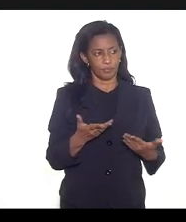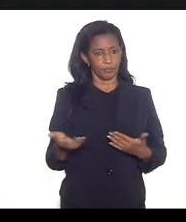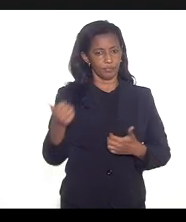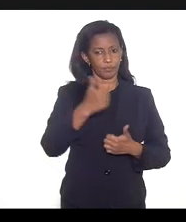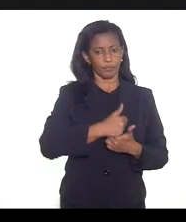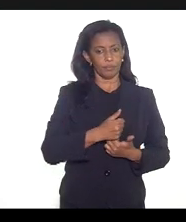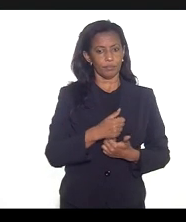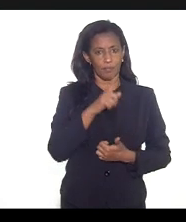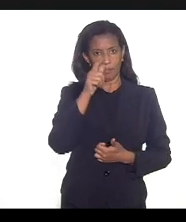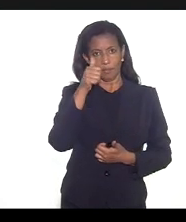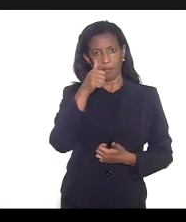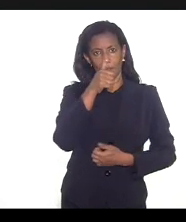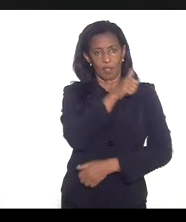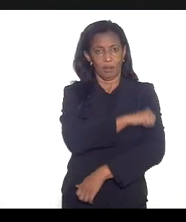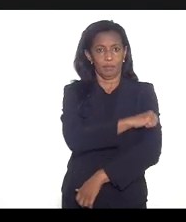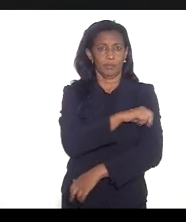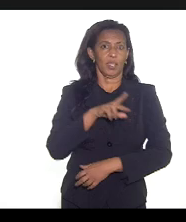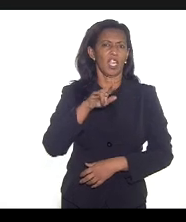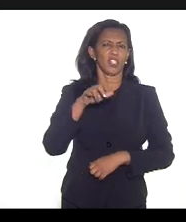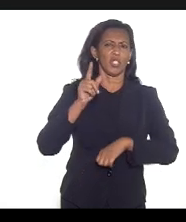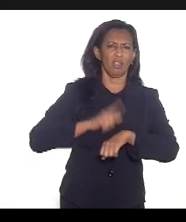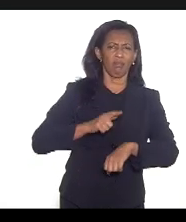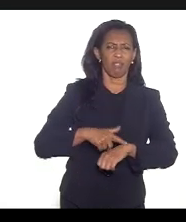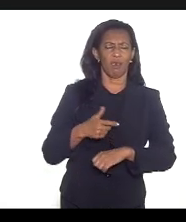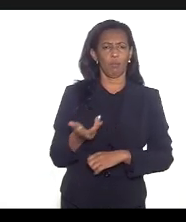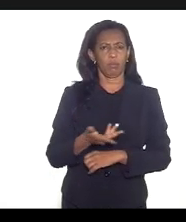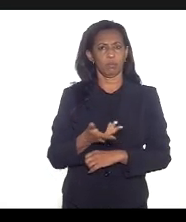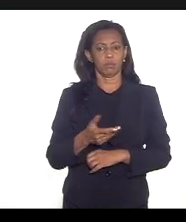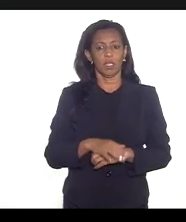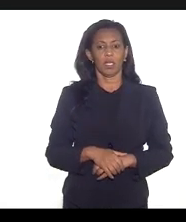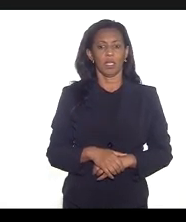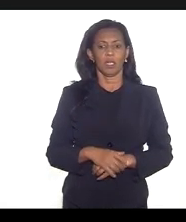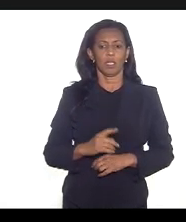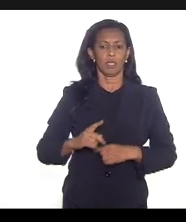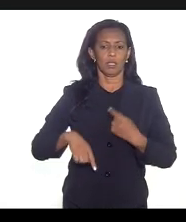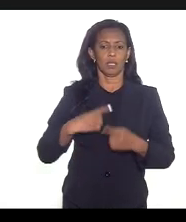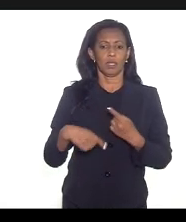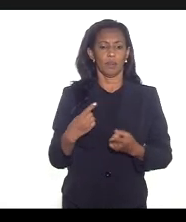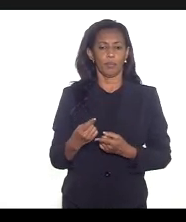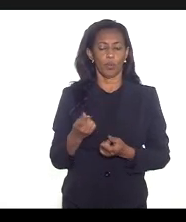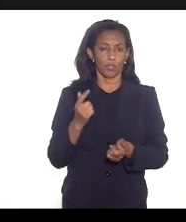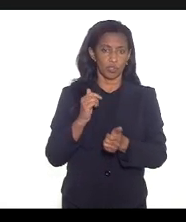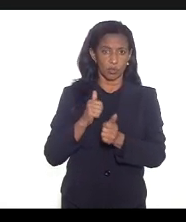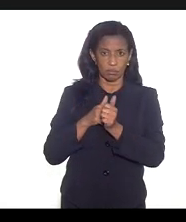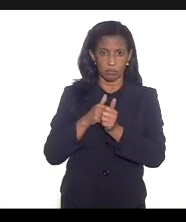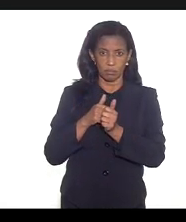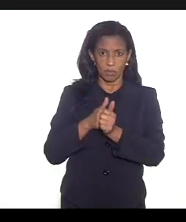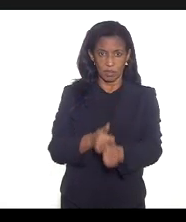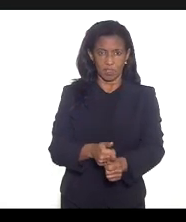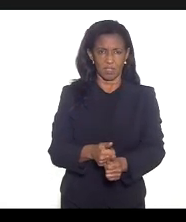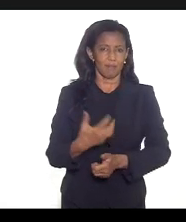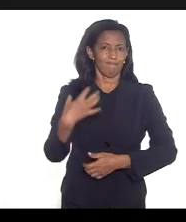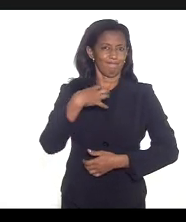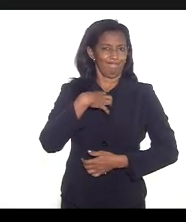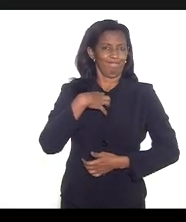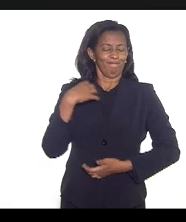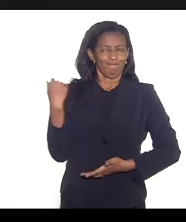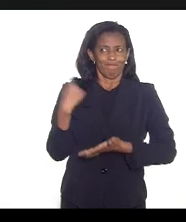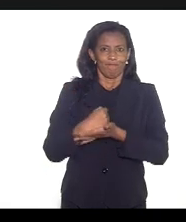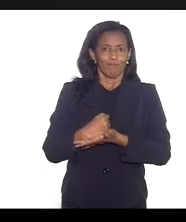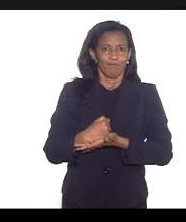deputada enfermeira Rejane para gente ganhar tempo depois eu só queria seguindo aí a gente sempre fica muito impactado